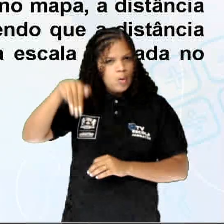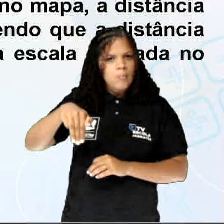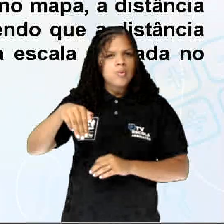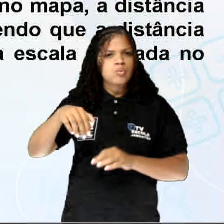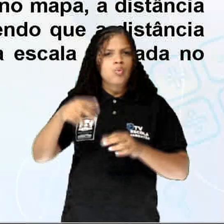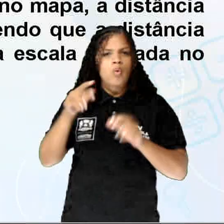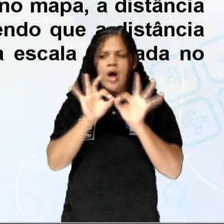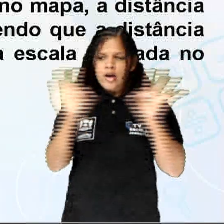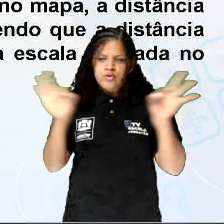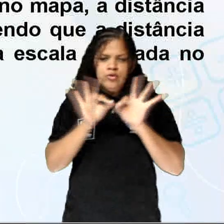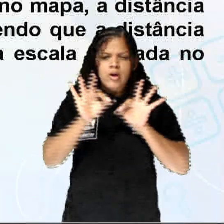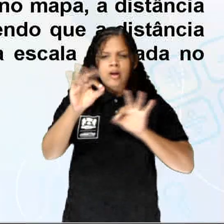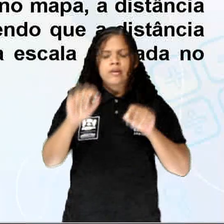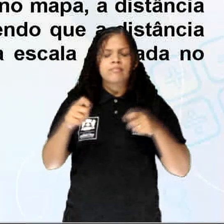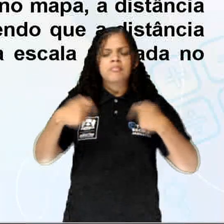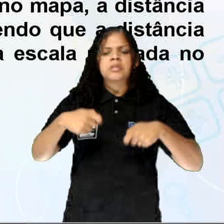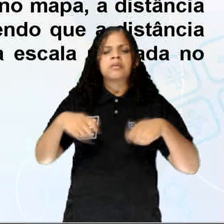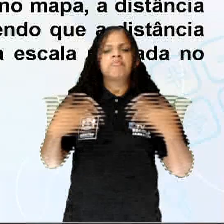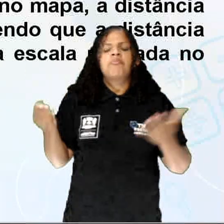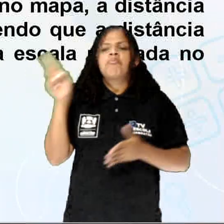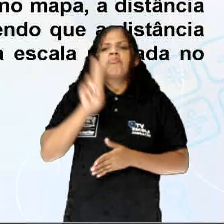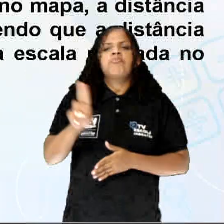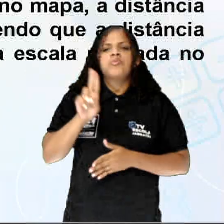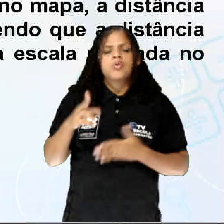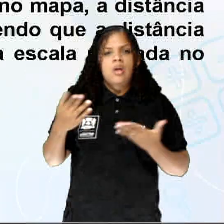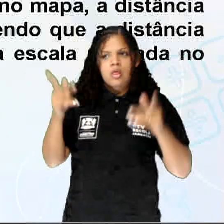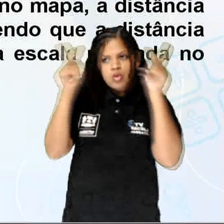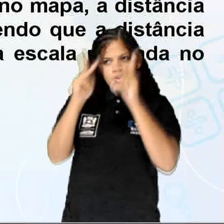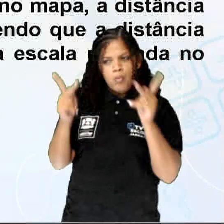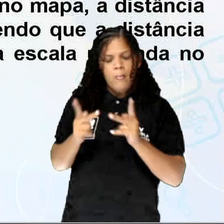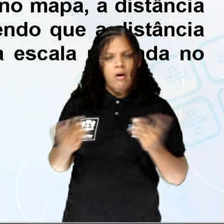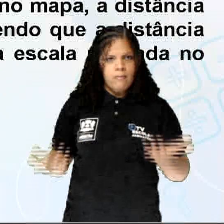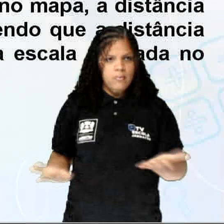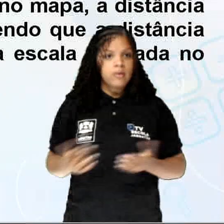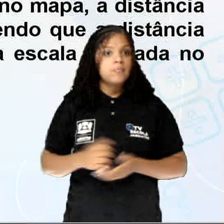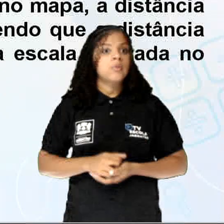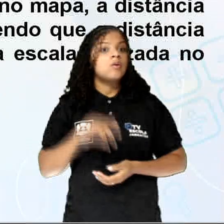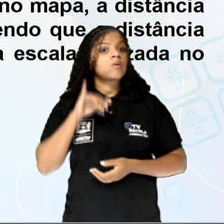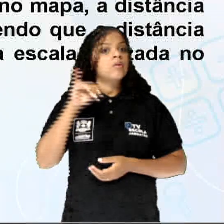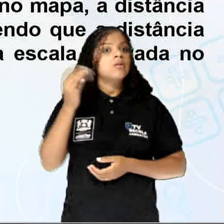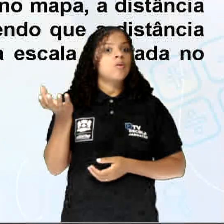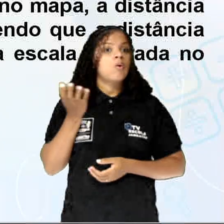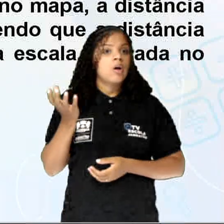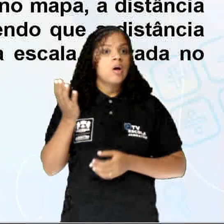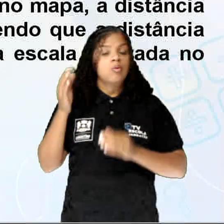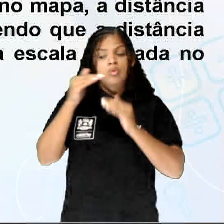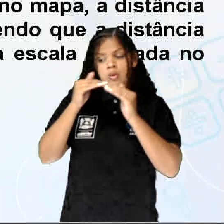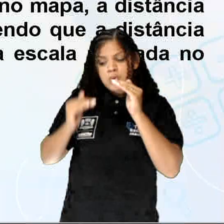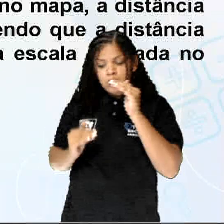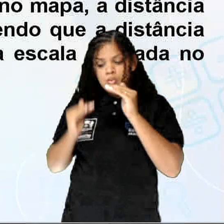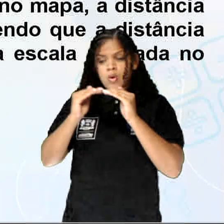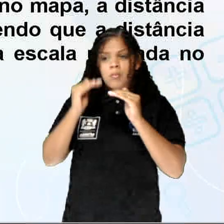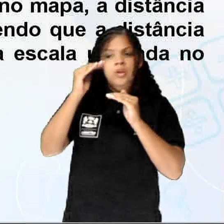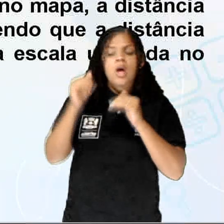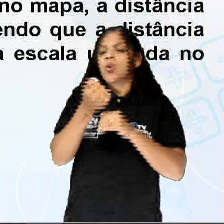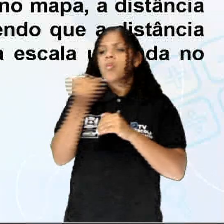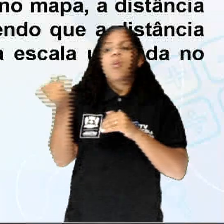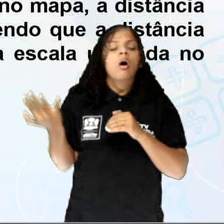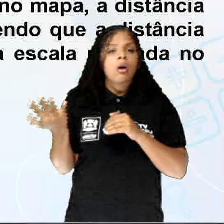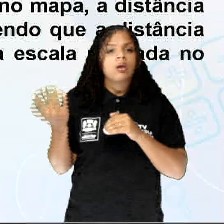100, queremos dizer que cada centímetro representado na planta corresponde a 100 centímetros na realidade. Acerca